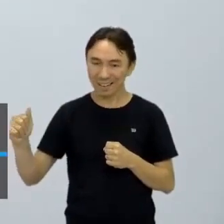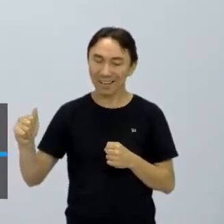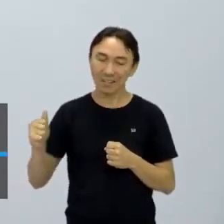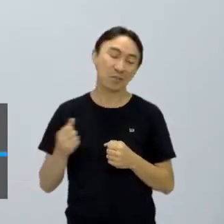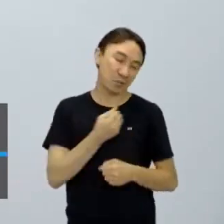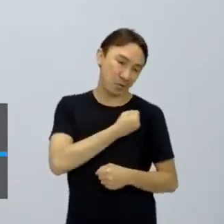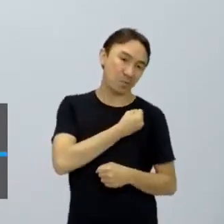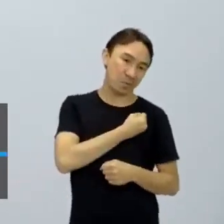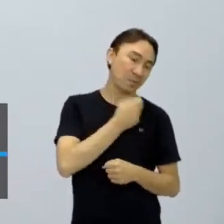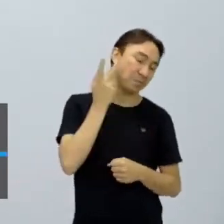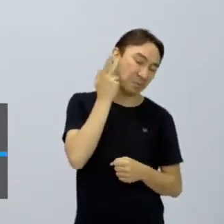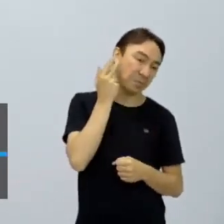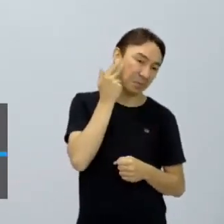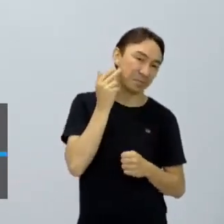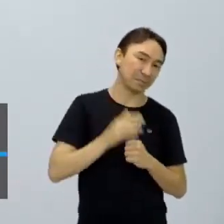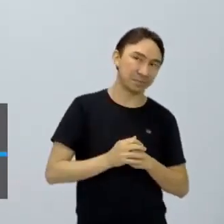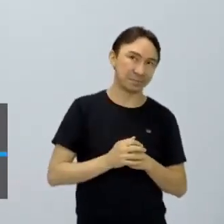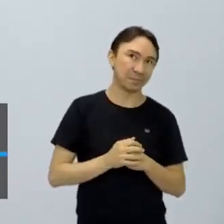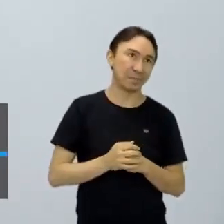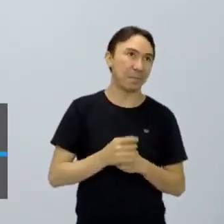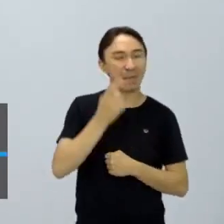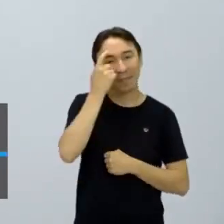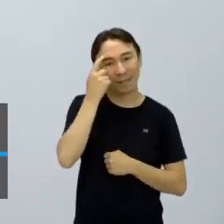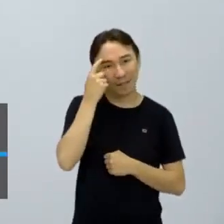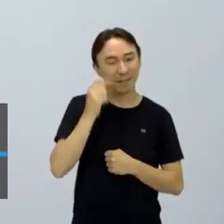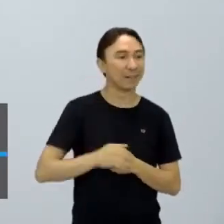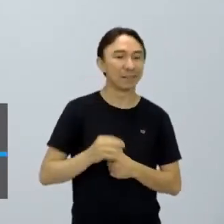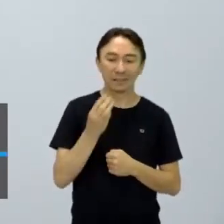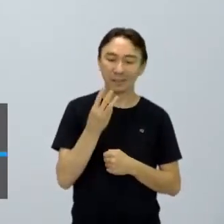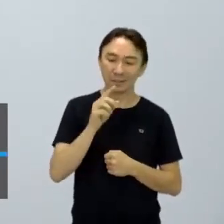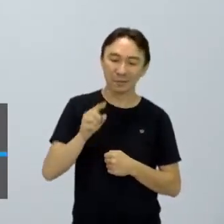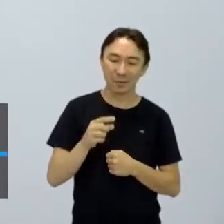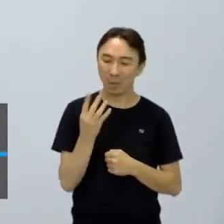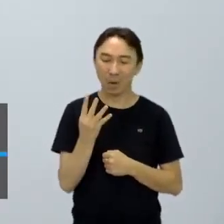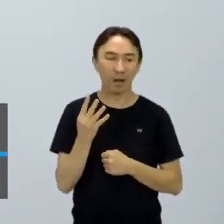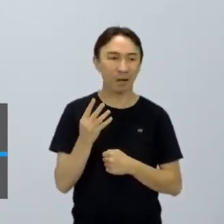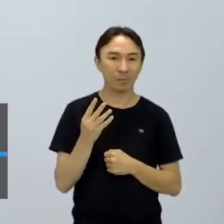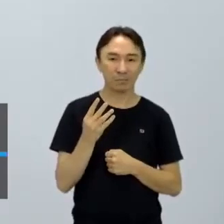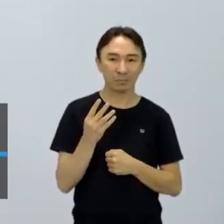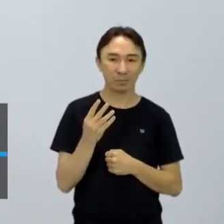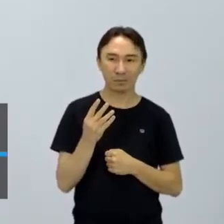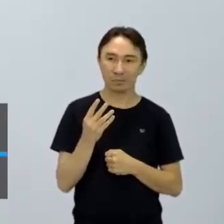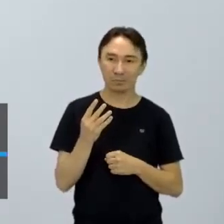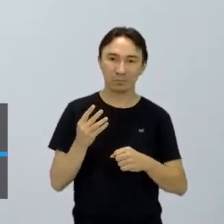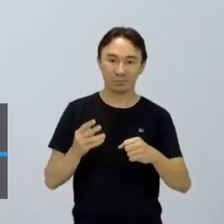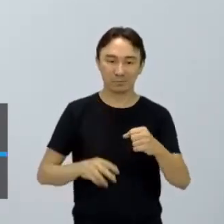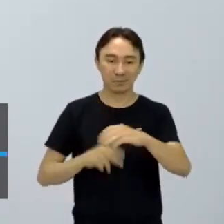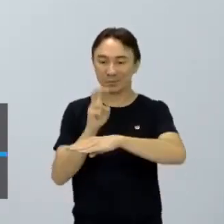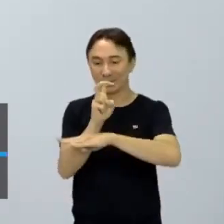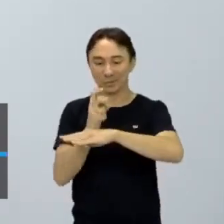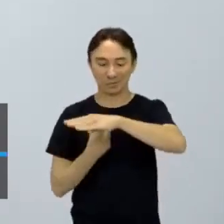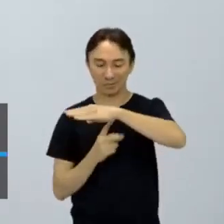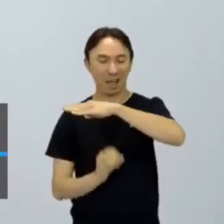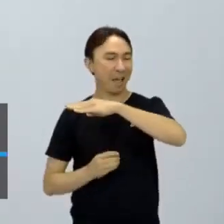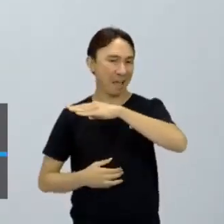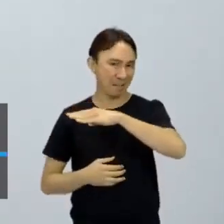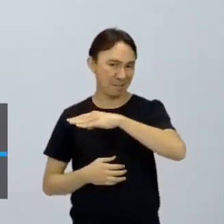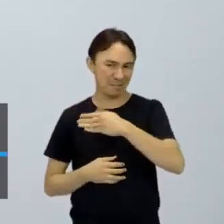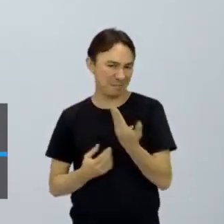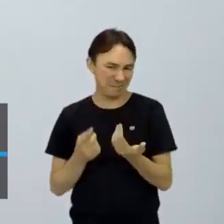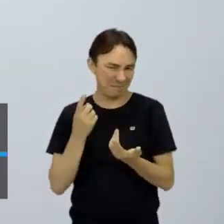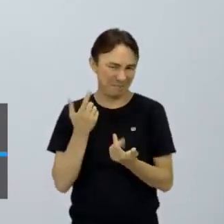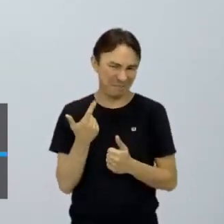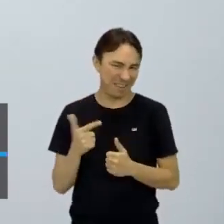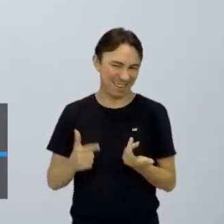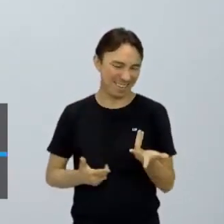pensar em 3,4 ou 5 décimos, né? A gente não pensa, por exemplo, raiz quadrada de